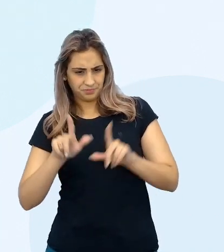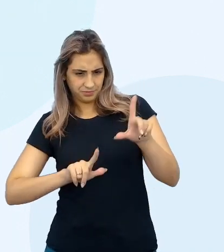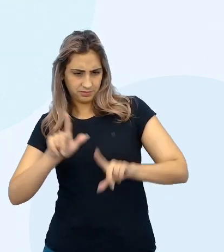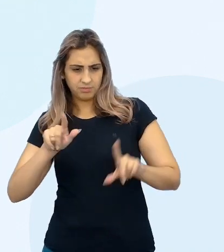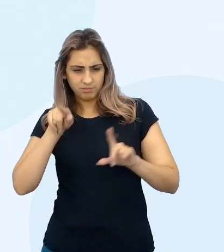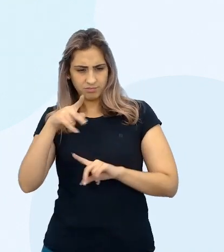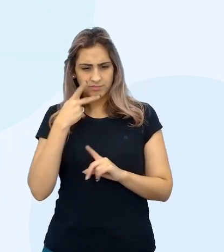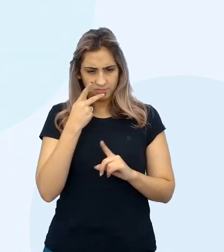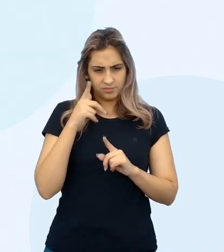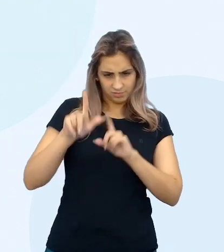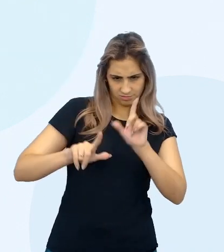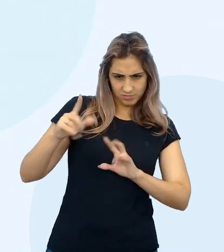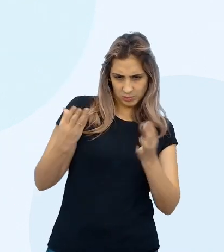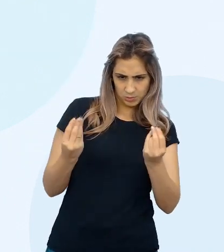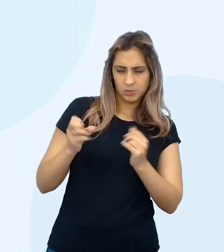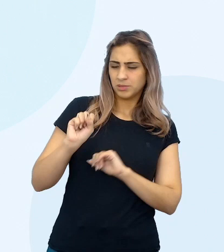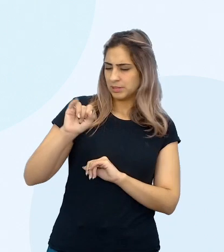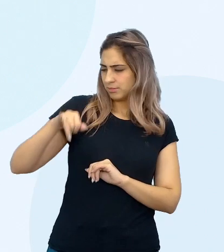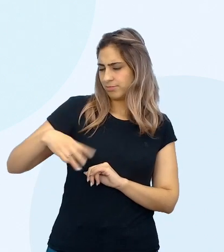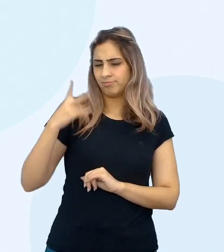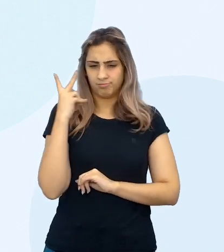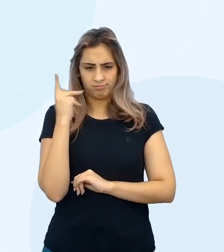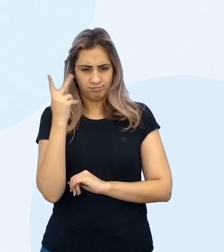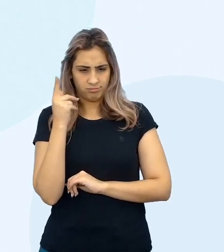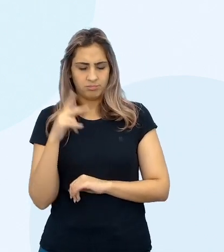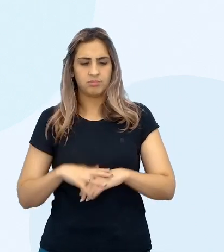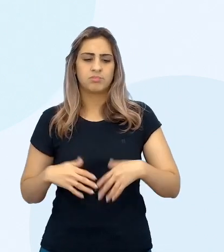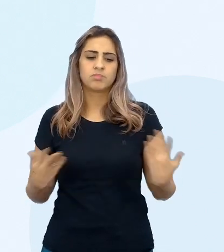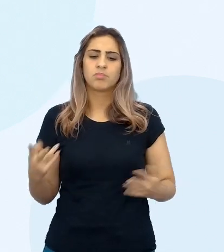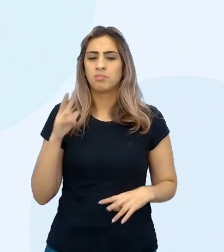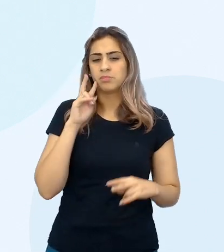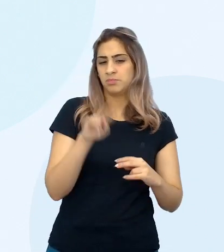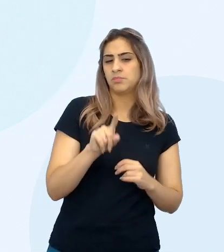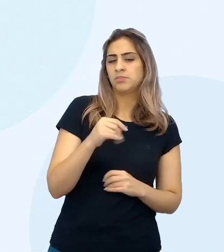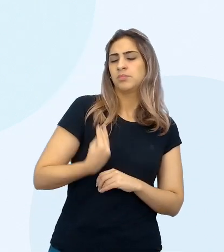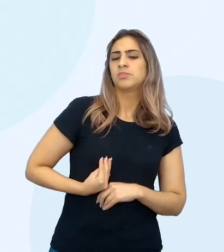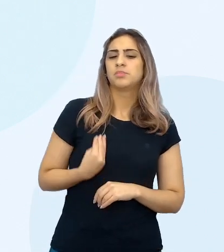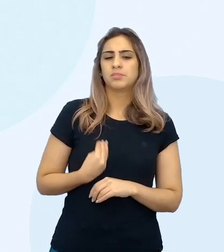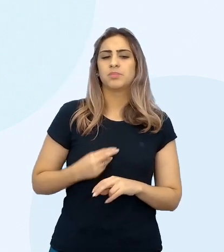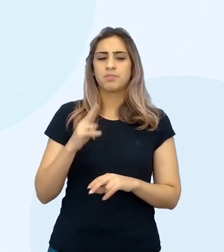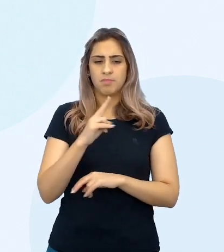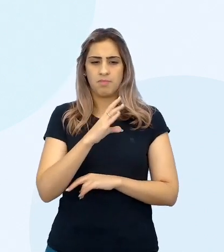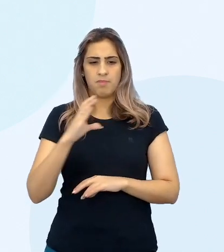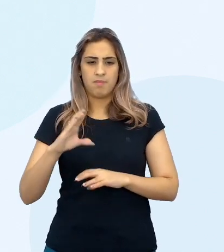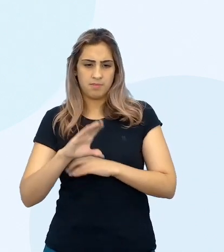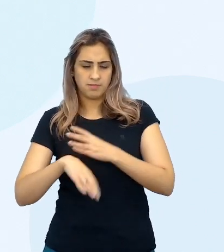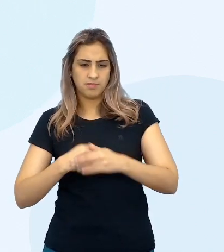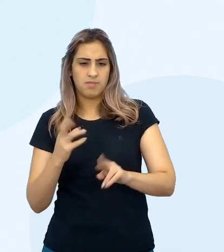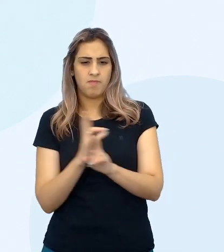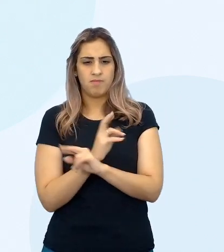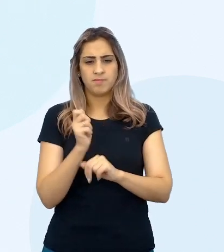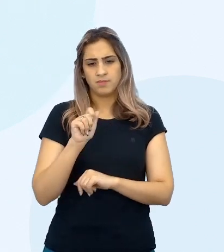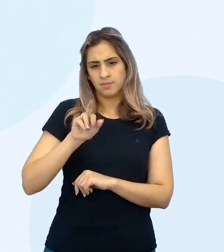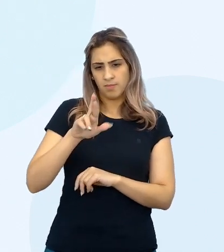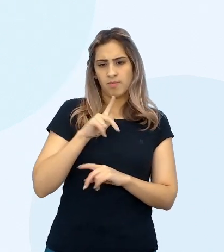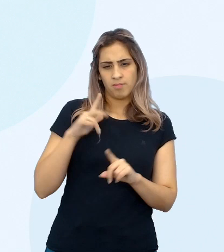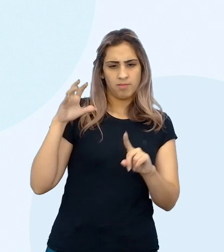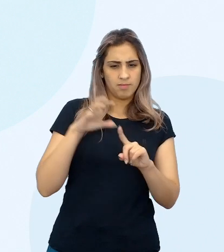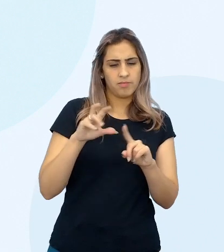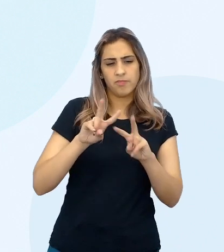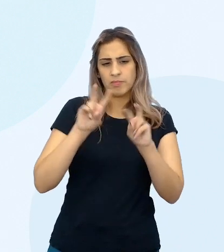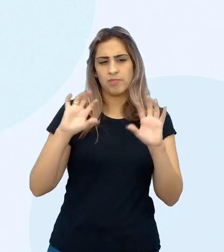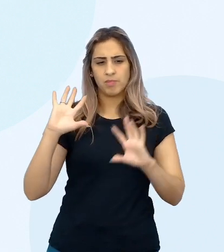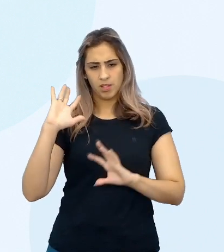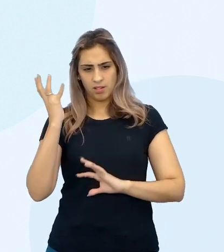Eles falam disso na TV? Muito comum. Muito comum, né? Muito comum. Então vamos ver o que está escrito aí, ó. A umidade relativa do ar pode exercer influências sobre